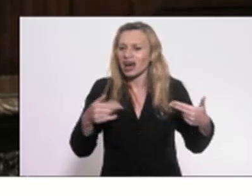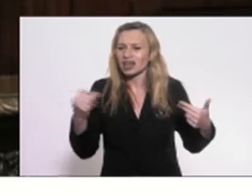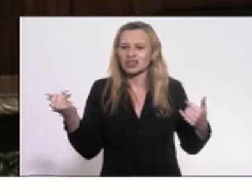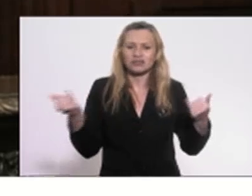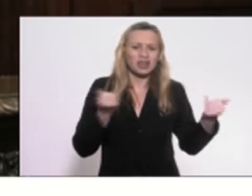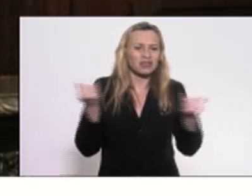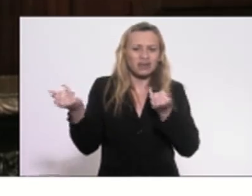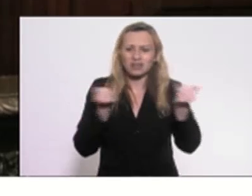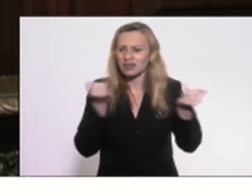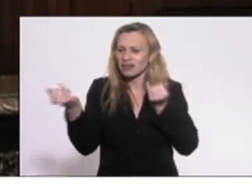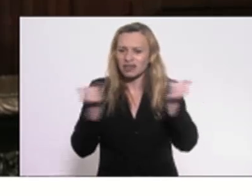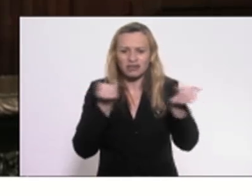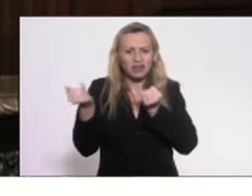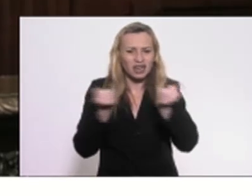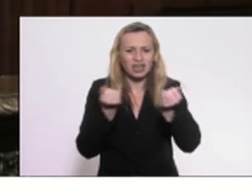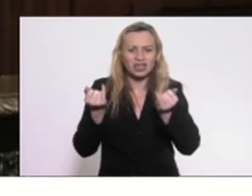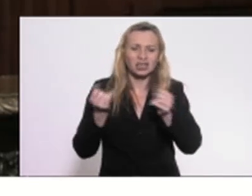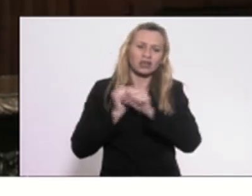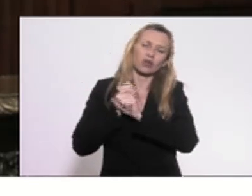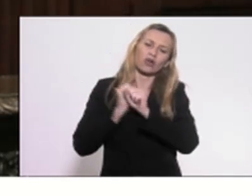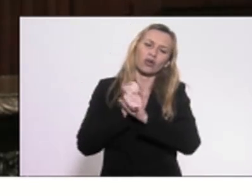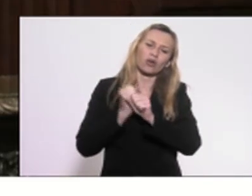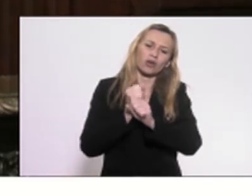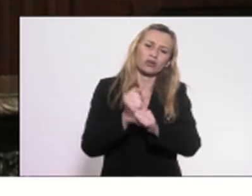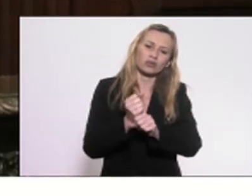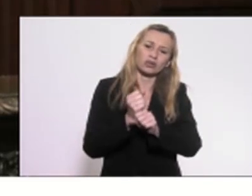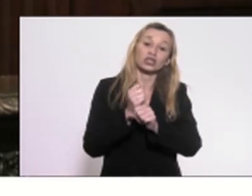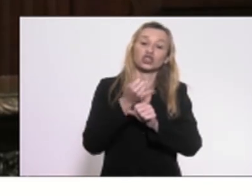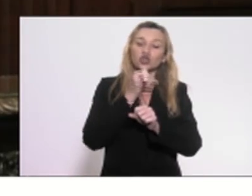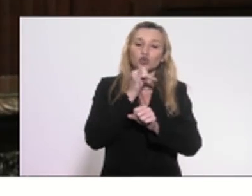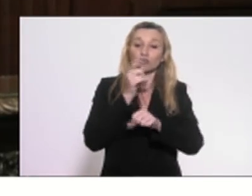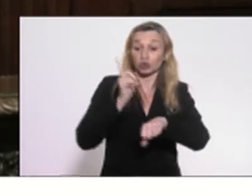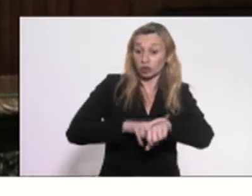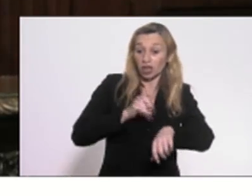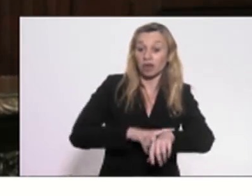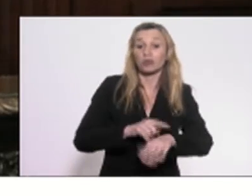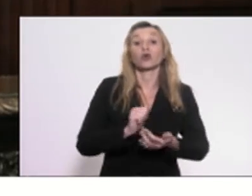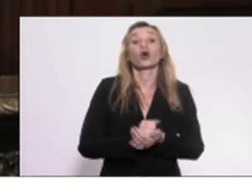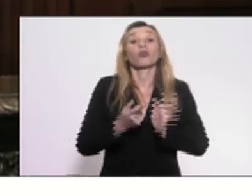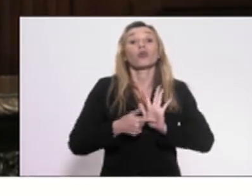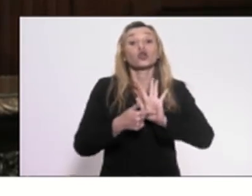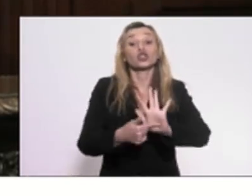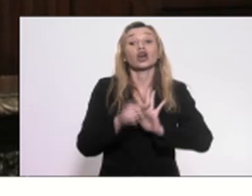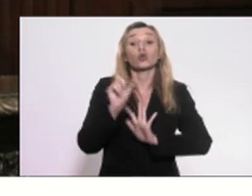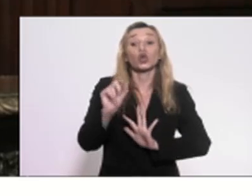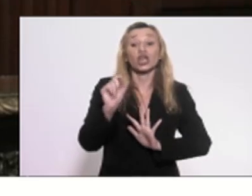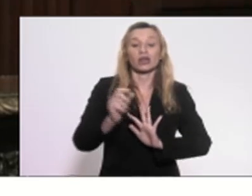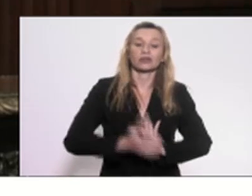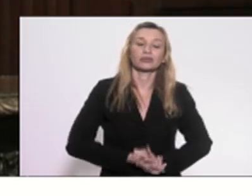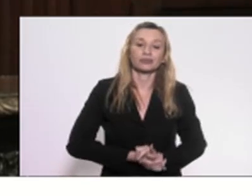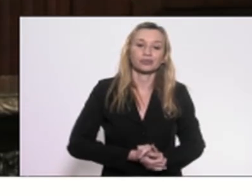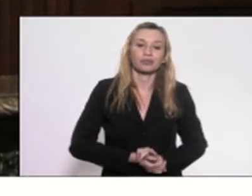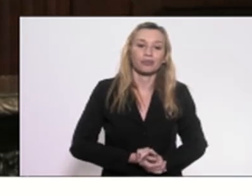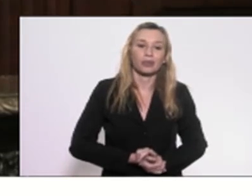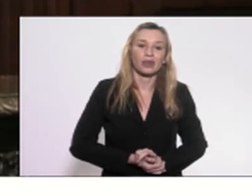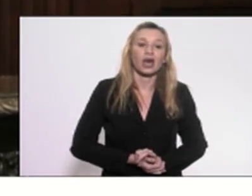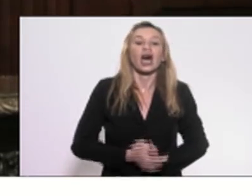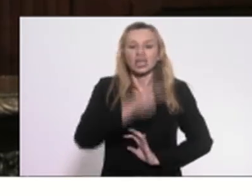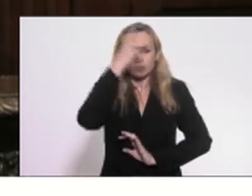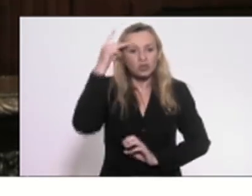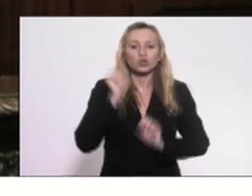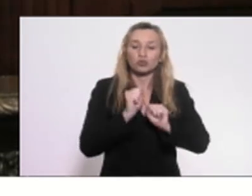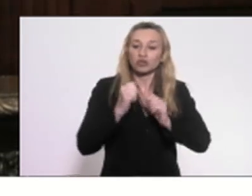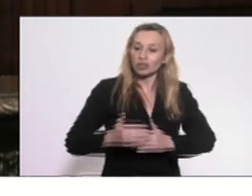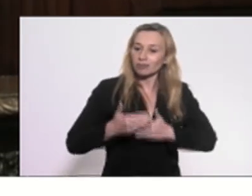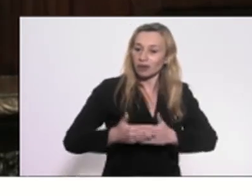eles fizeram ao longo desse tempo deram sinais que as pessoas podiam